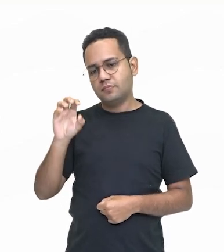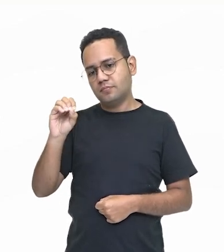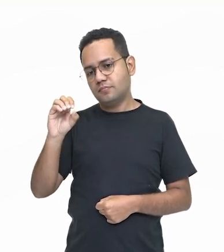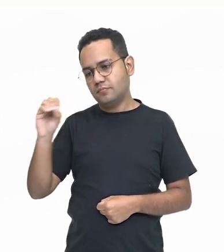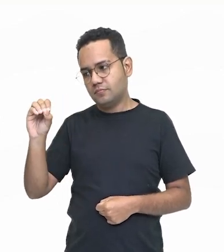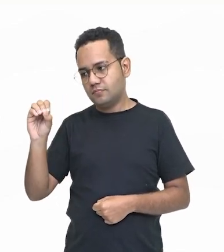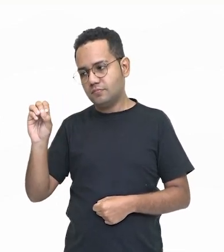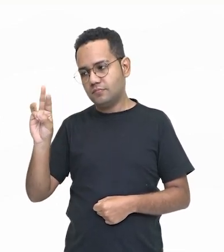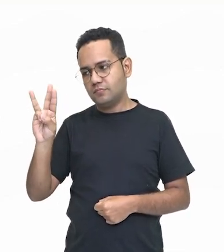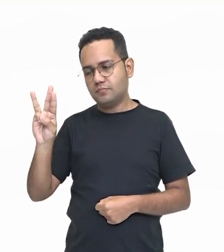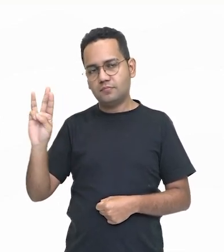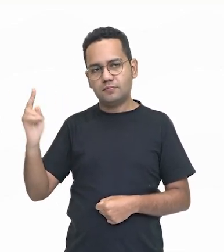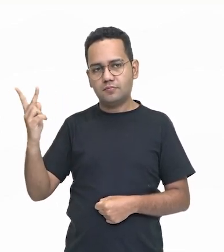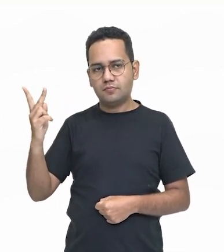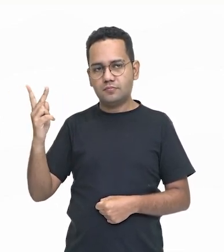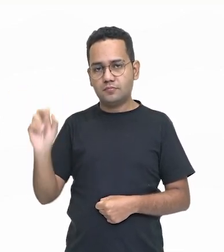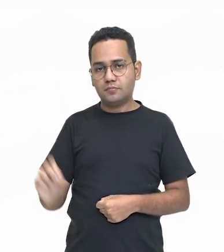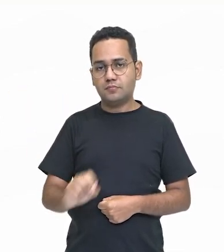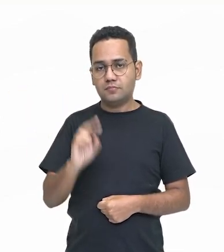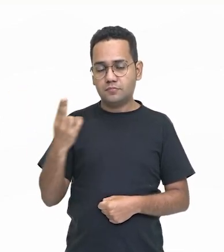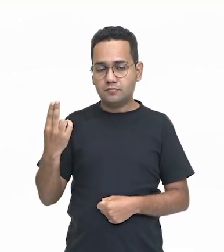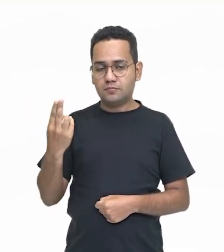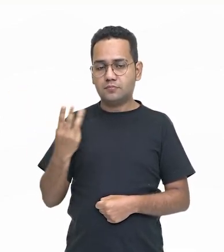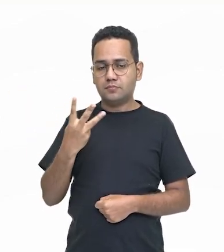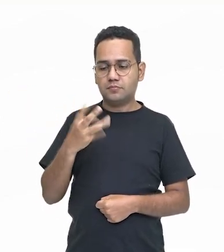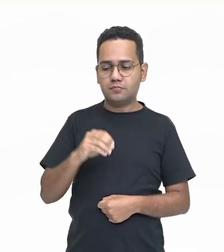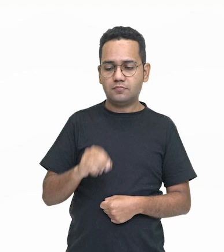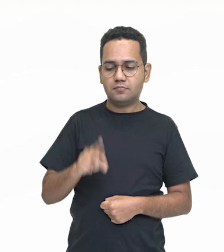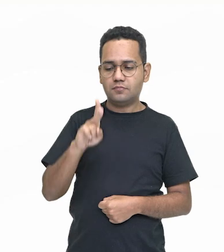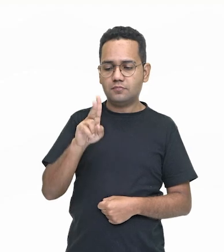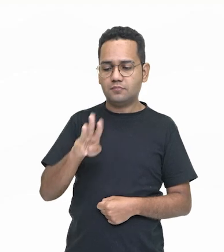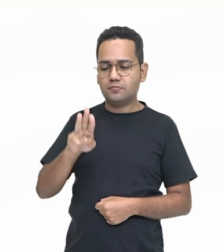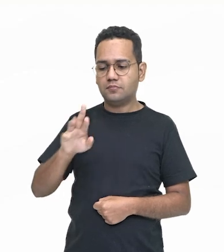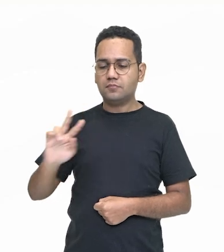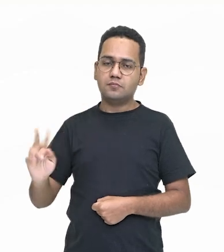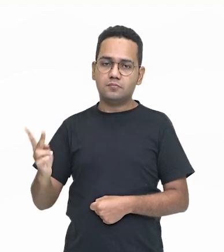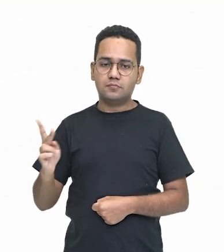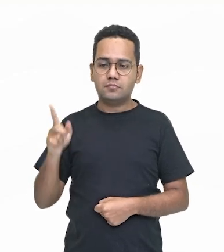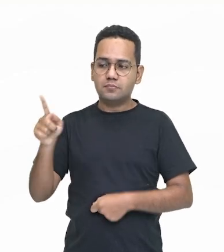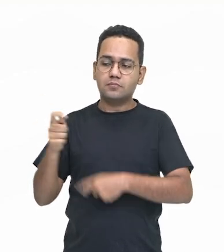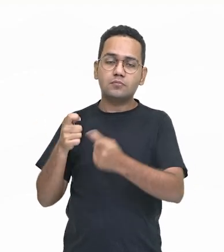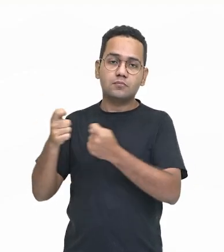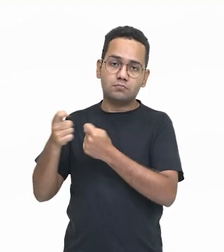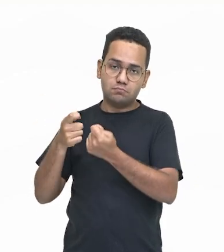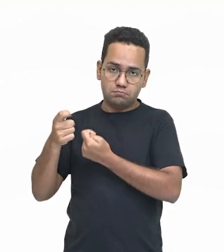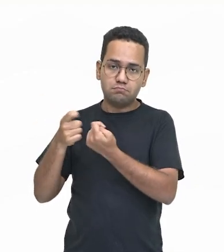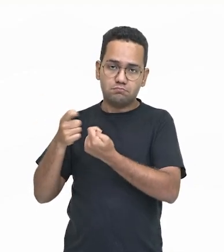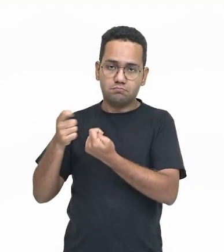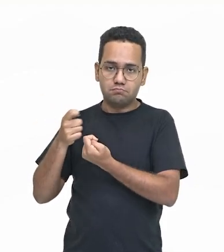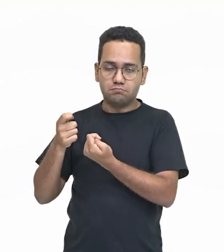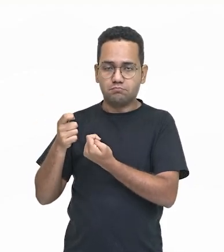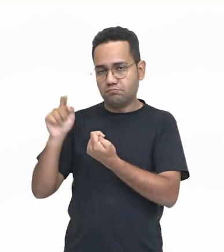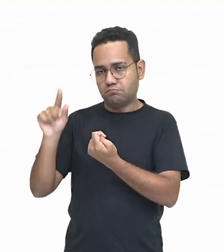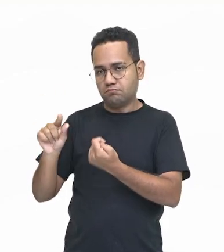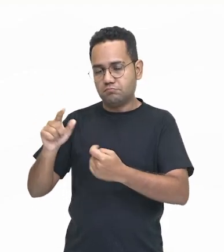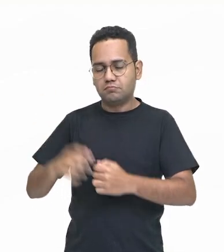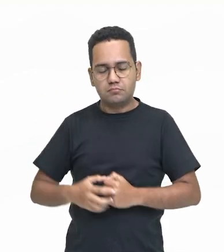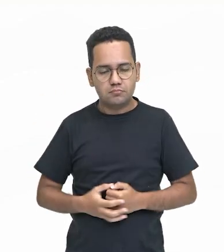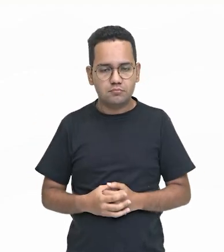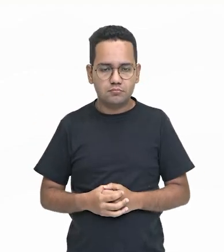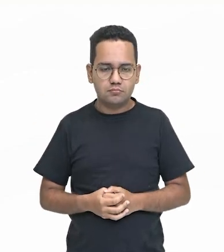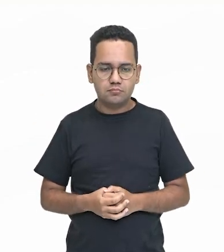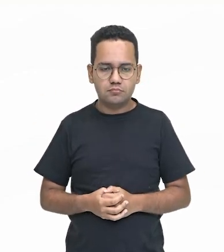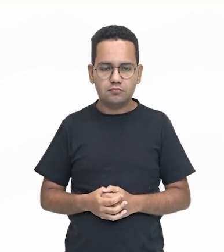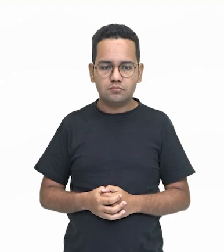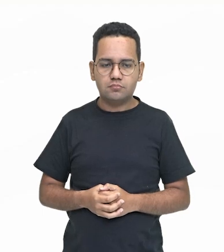vão consumir uma energia de 30.000 watts-hora por mês, o